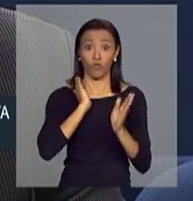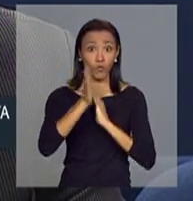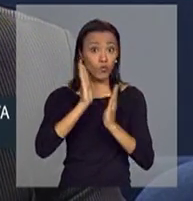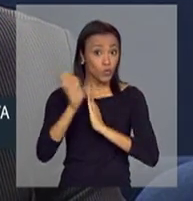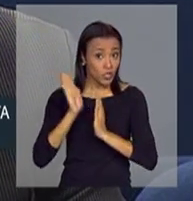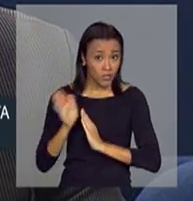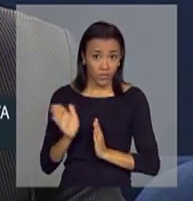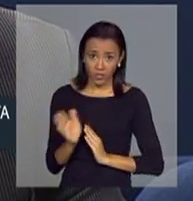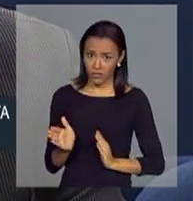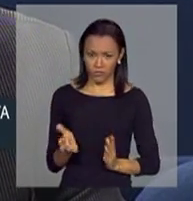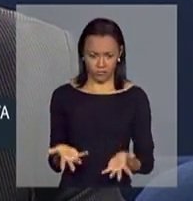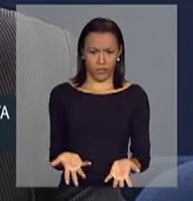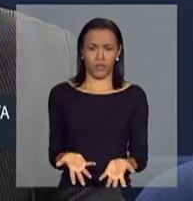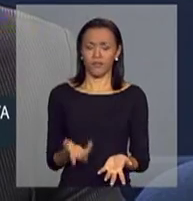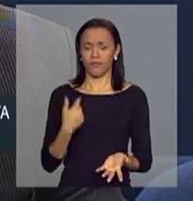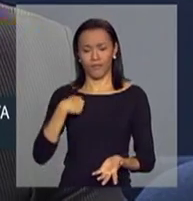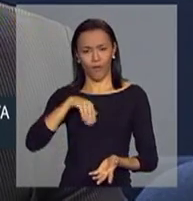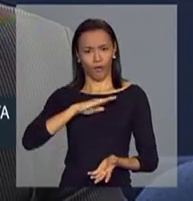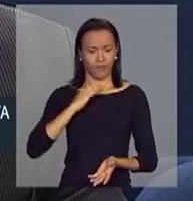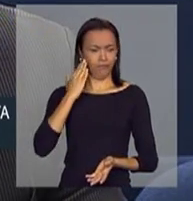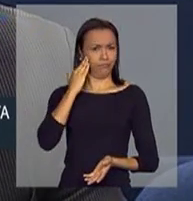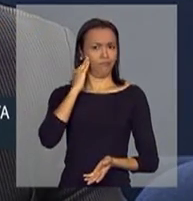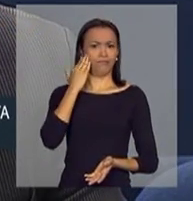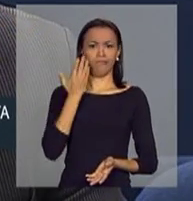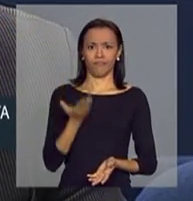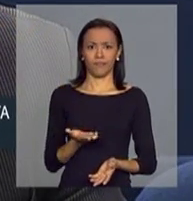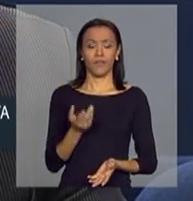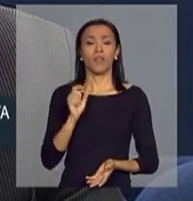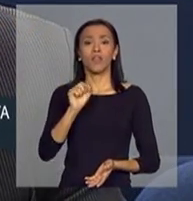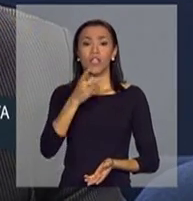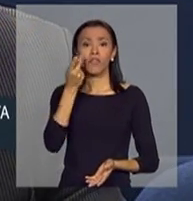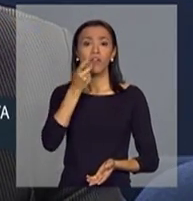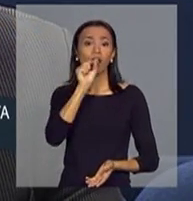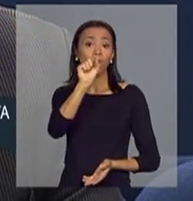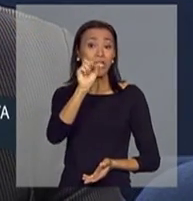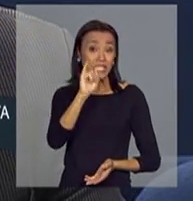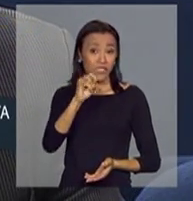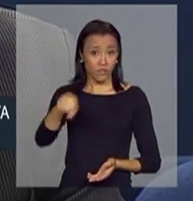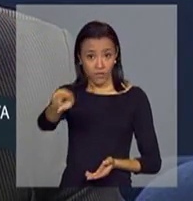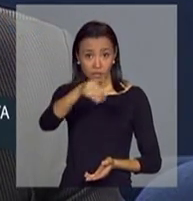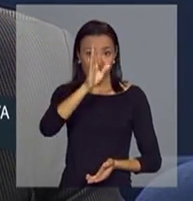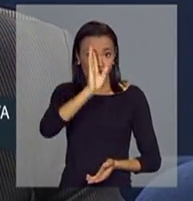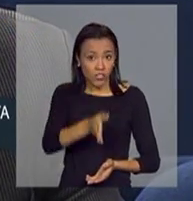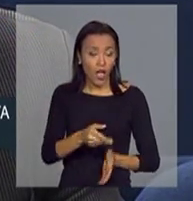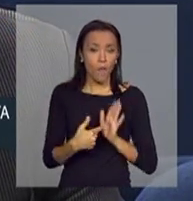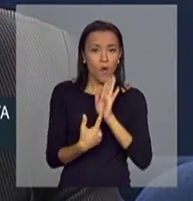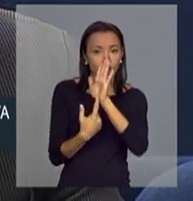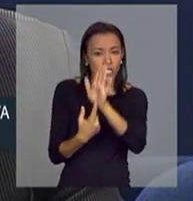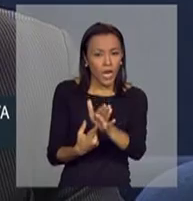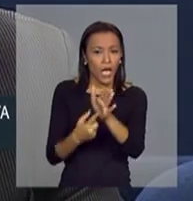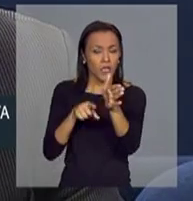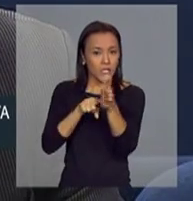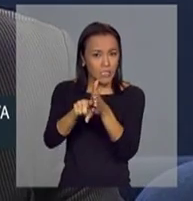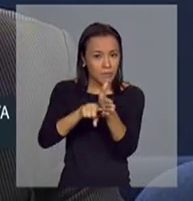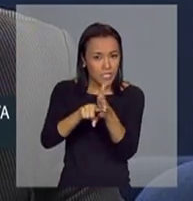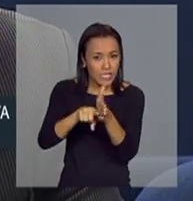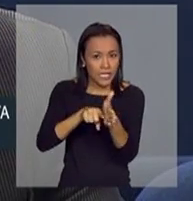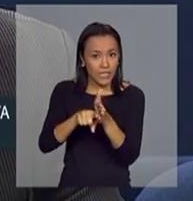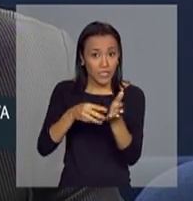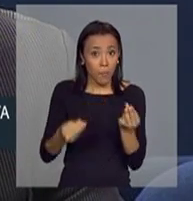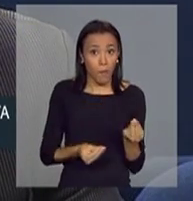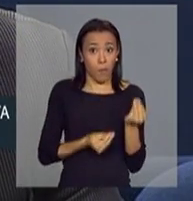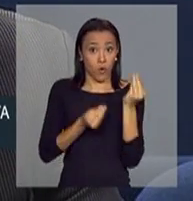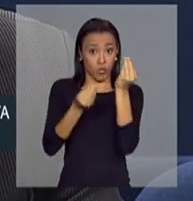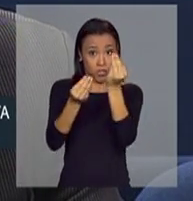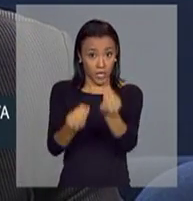para quem tem um pouquinho de bom senso. Eu quero saber o seguinte, se vocês já apresentaram esse estudo para a presidente da República, comandante